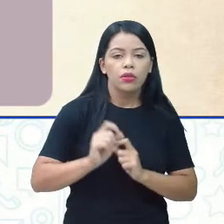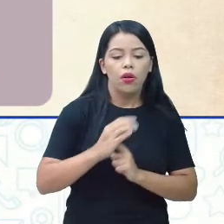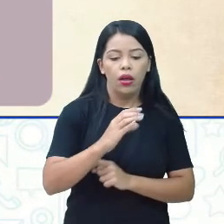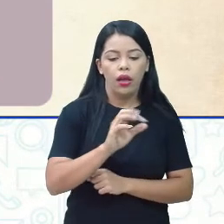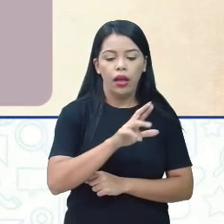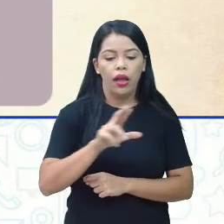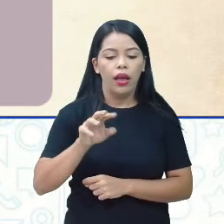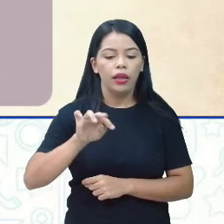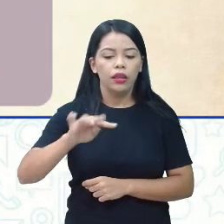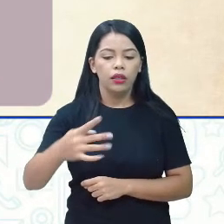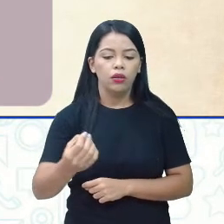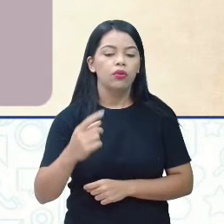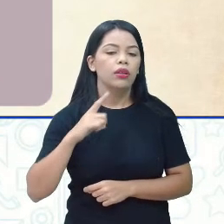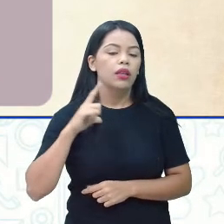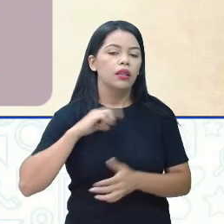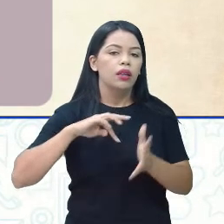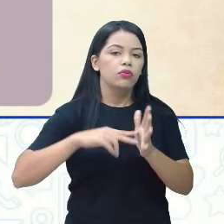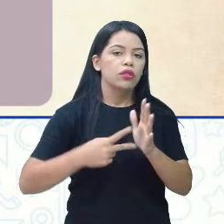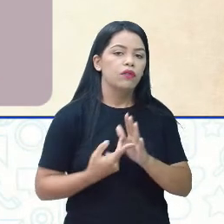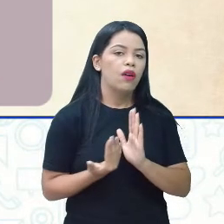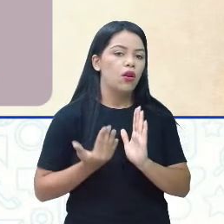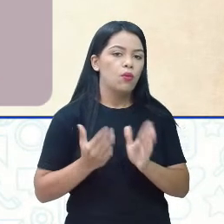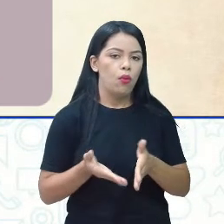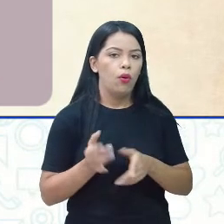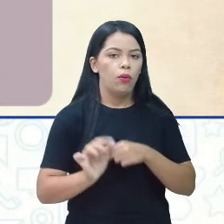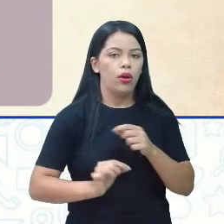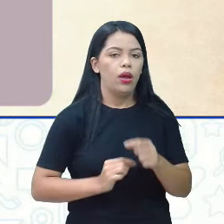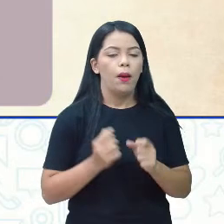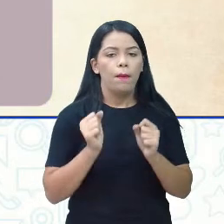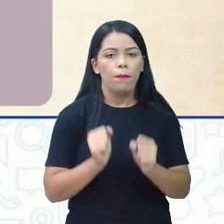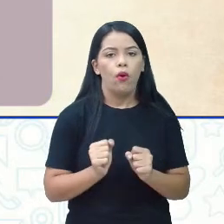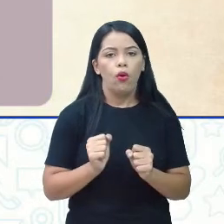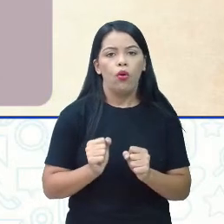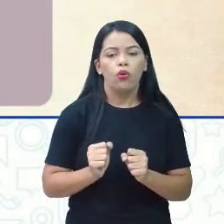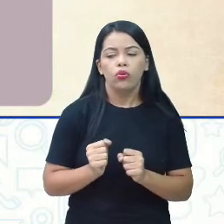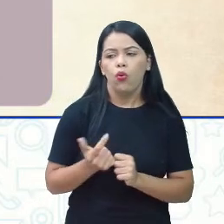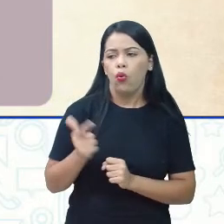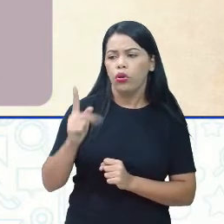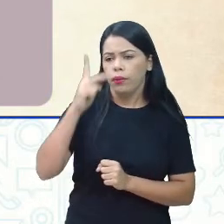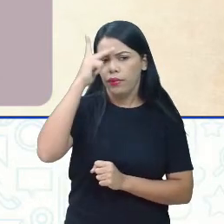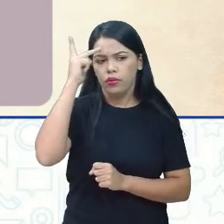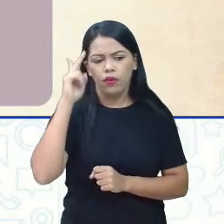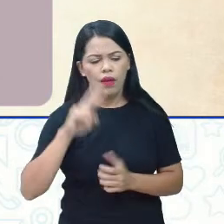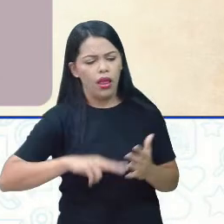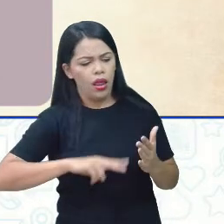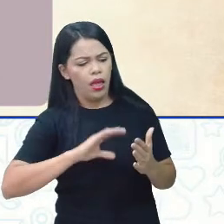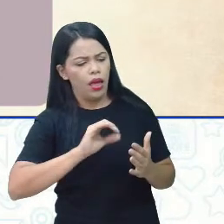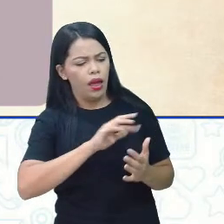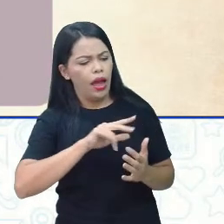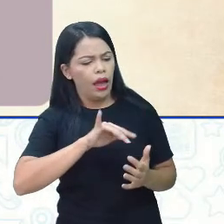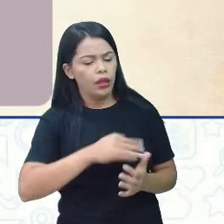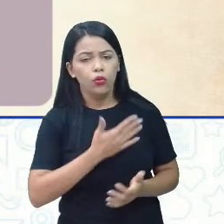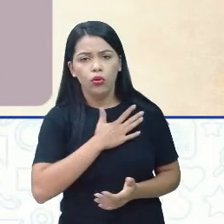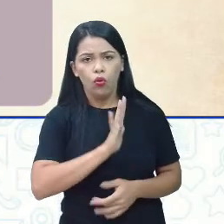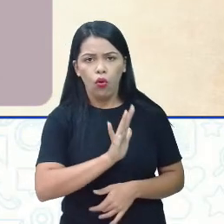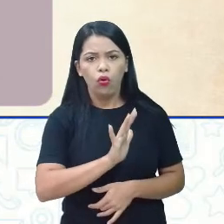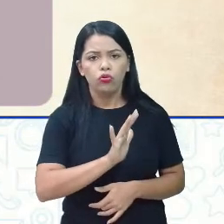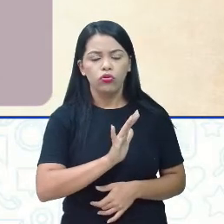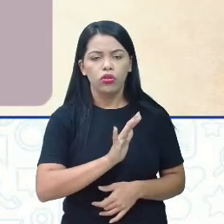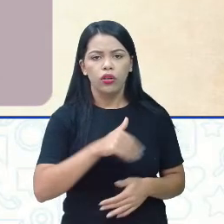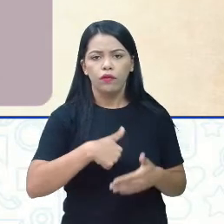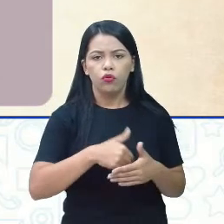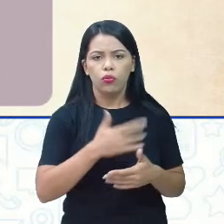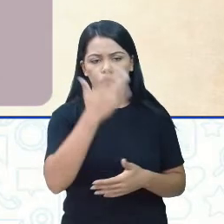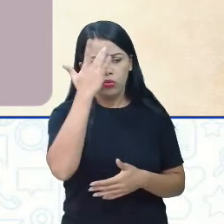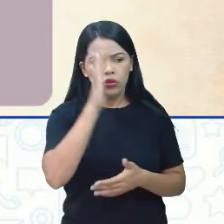com significado específico, que pode não ser entendido por um falante que não gosta de futebol ou que será entendido de modo